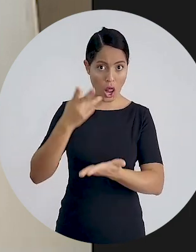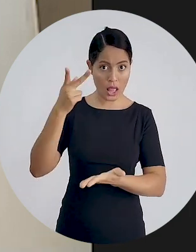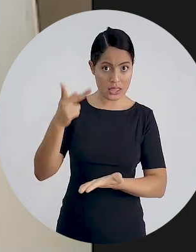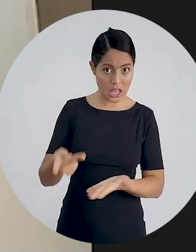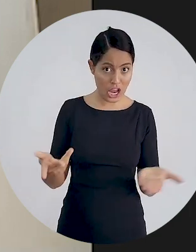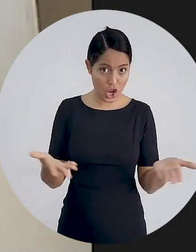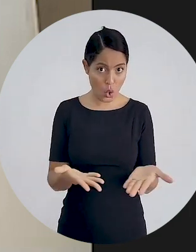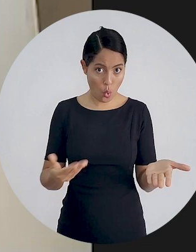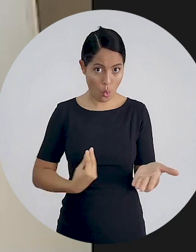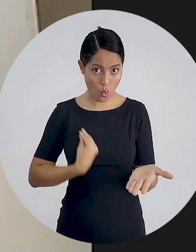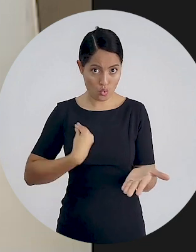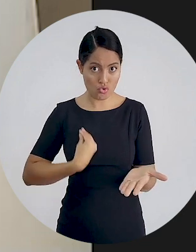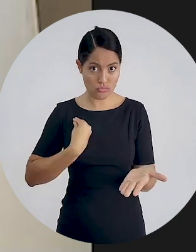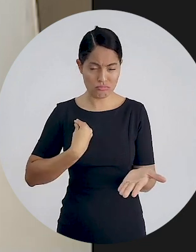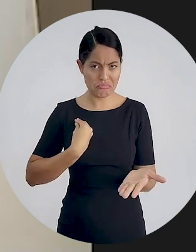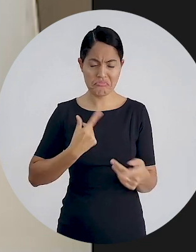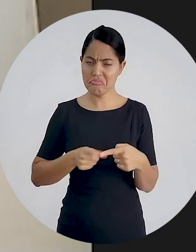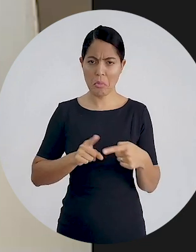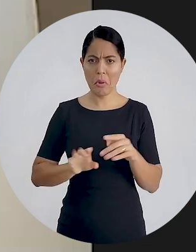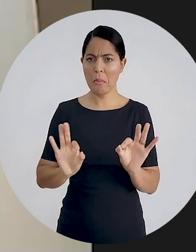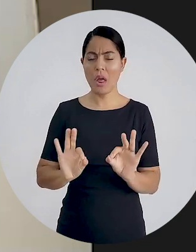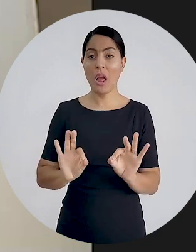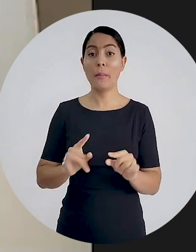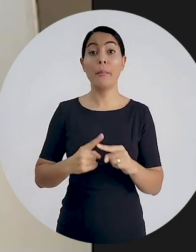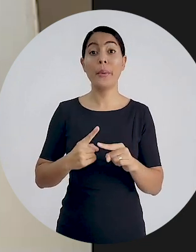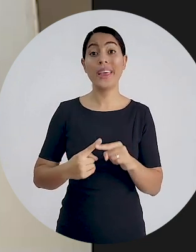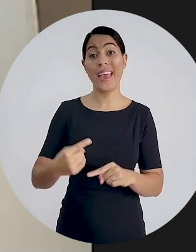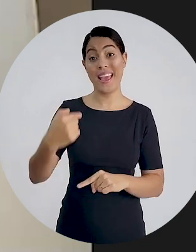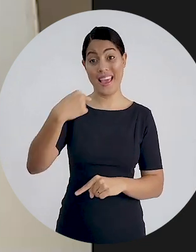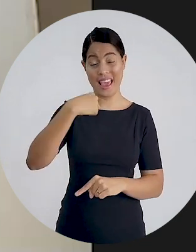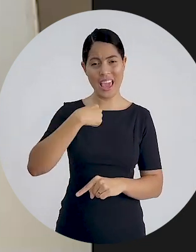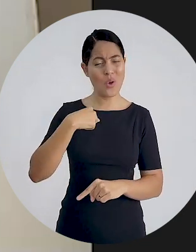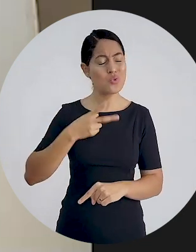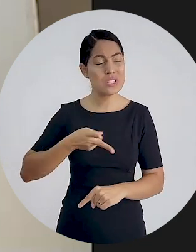estuda, porque eu corri atrás e eu sempre